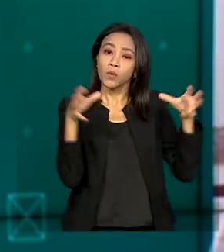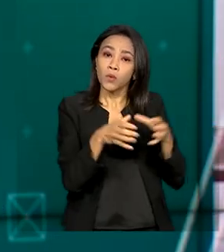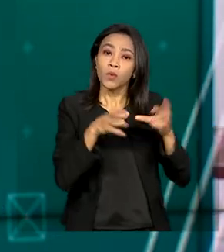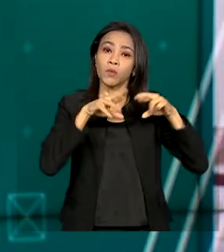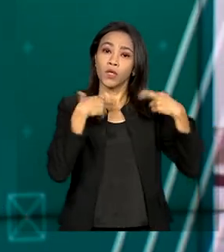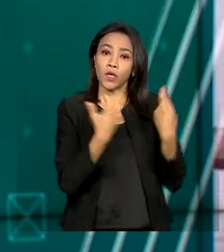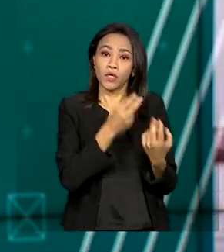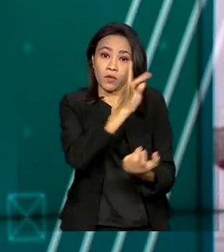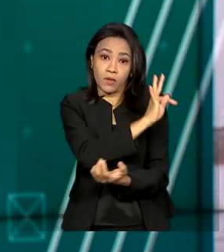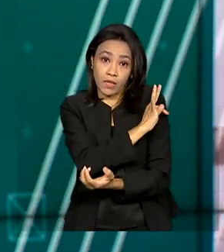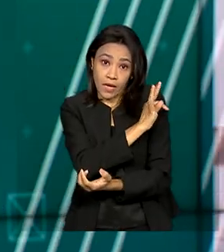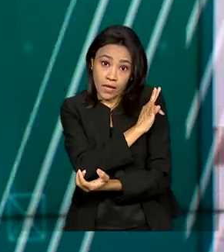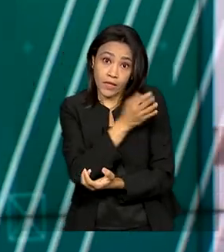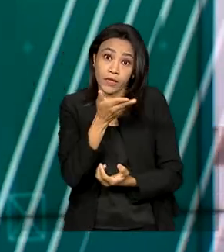primeira dama janja da Silva